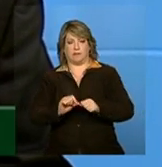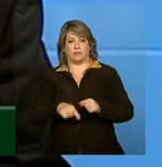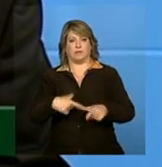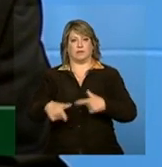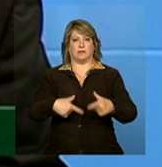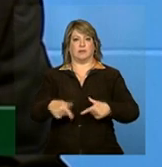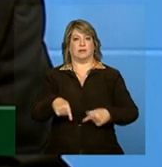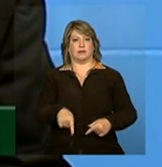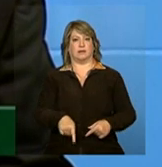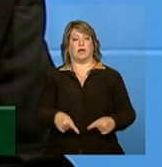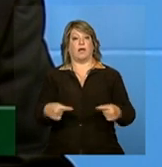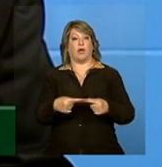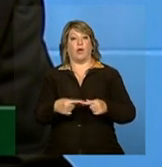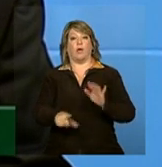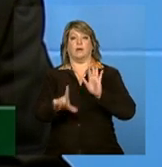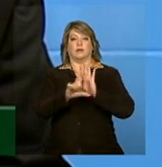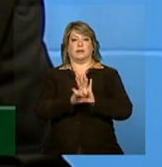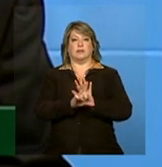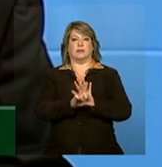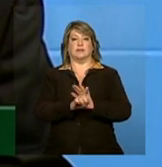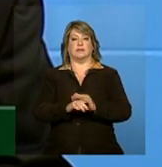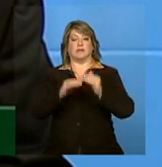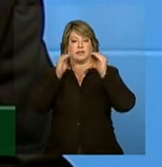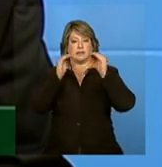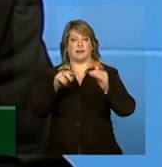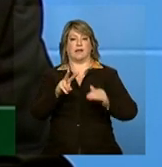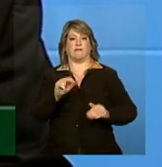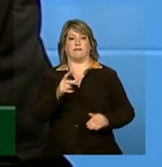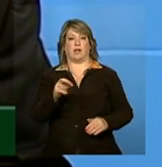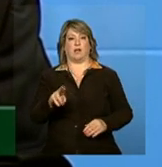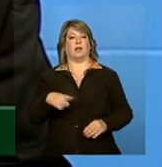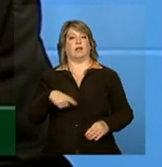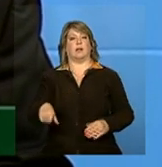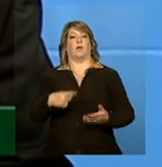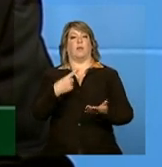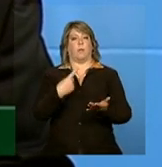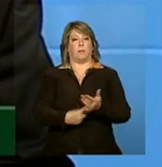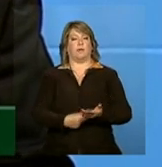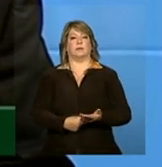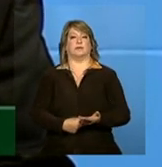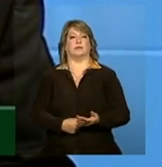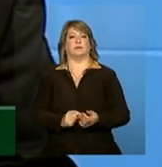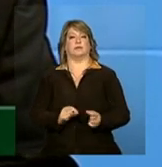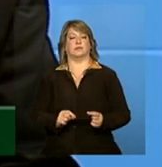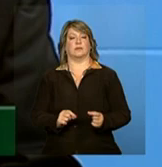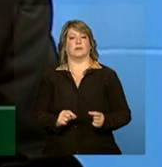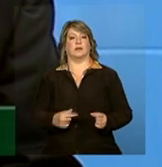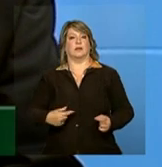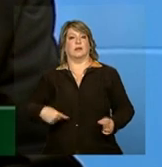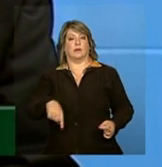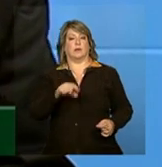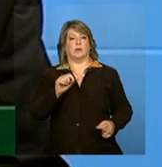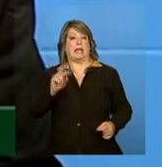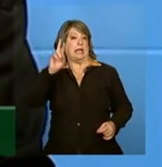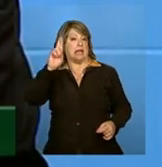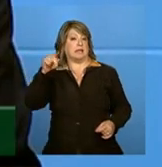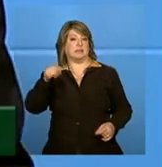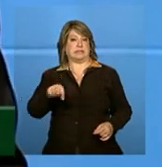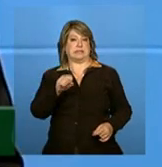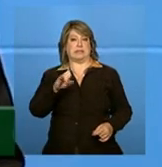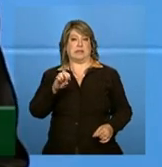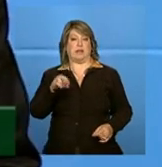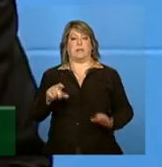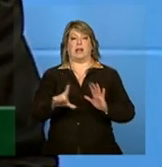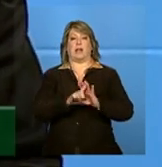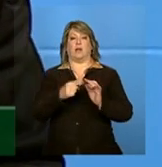legislação e atendendo aos valores. Então, este compromisso não equivale que sejam responsáveis pelo sistema legal